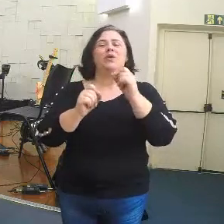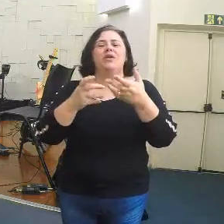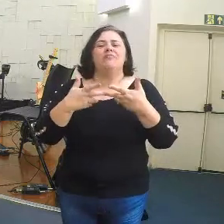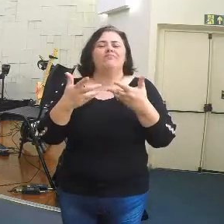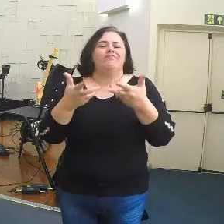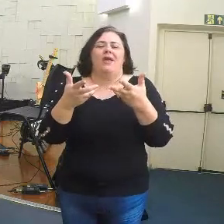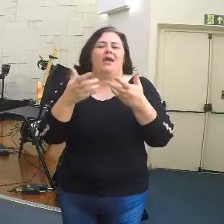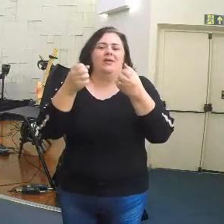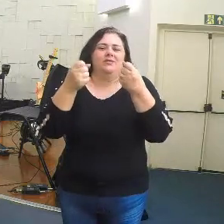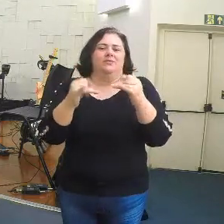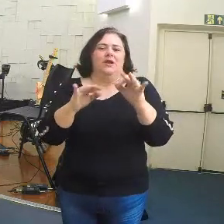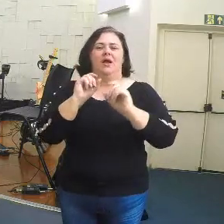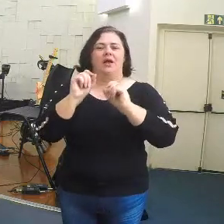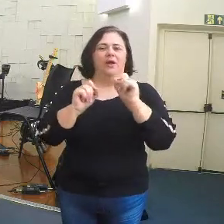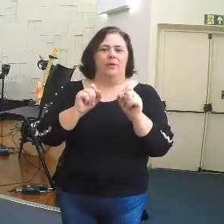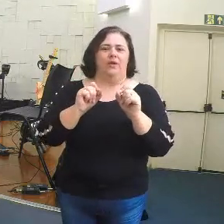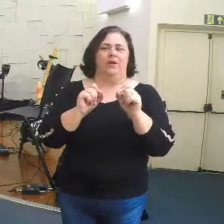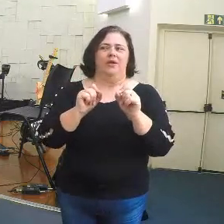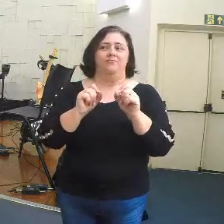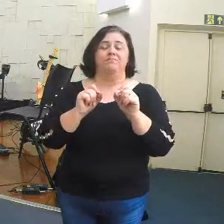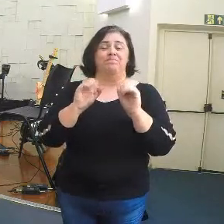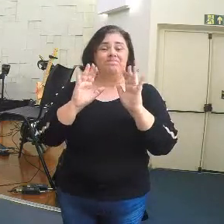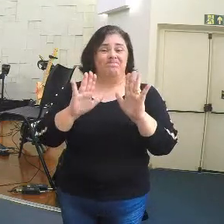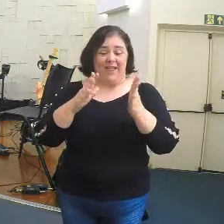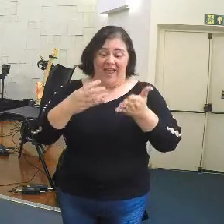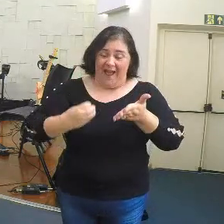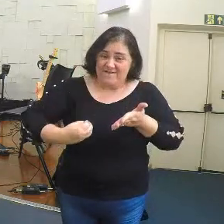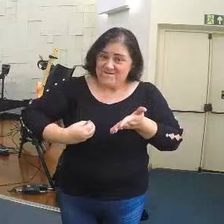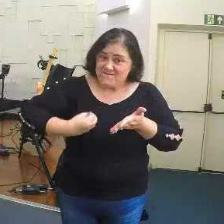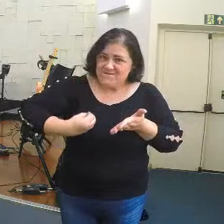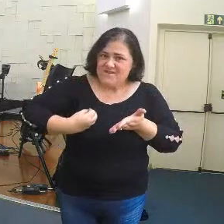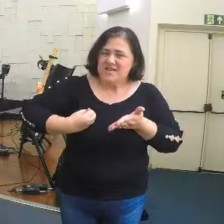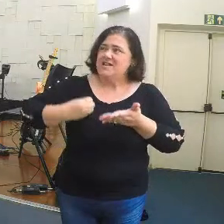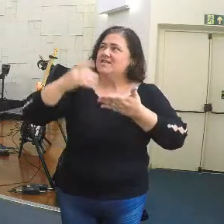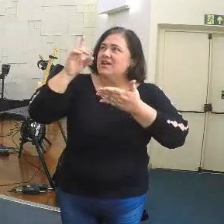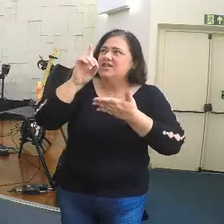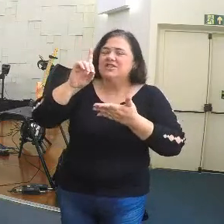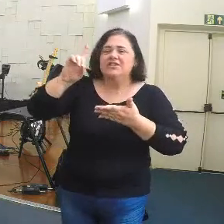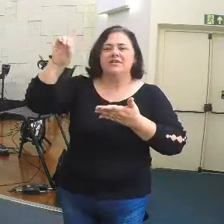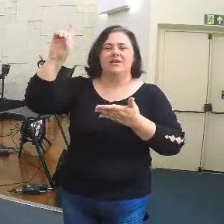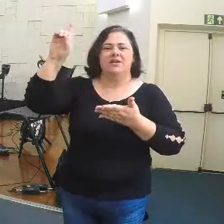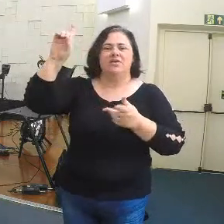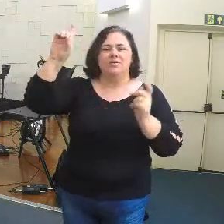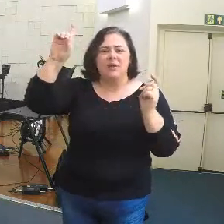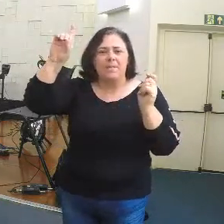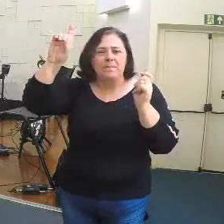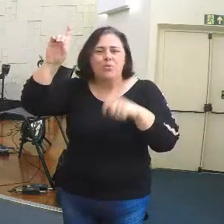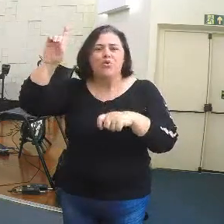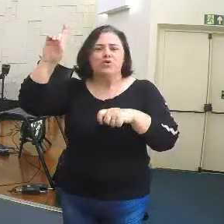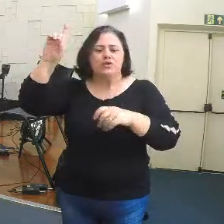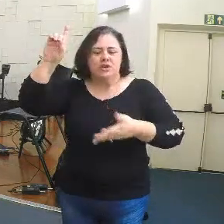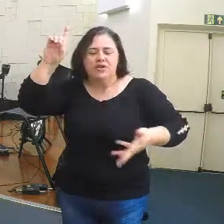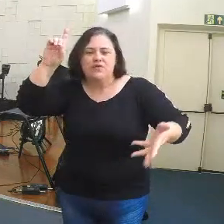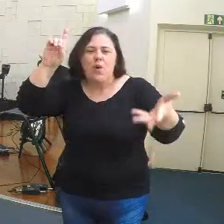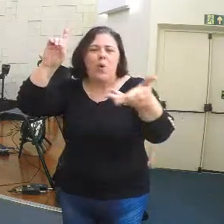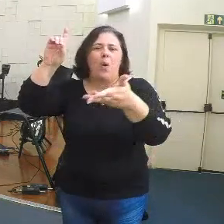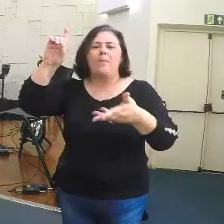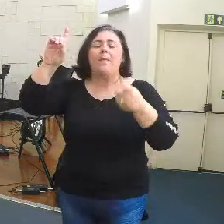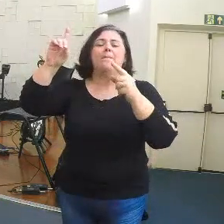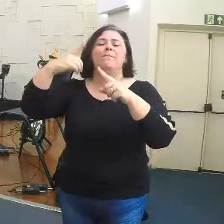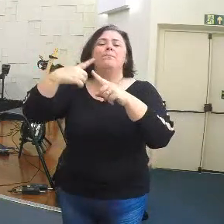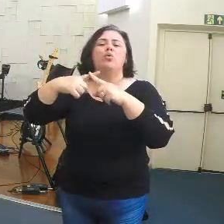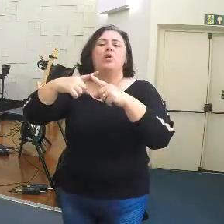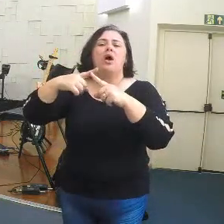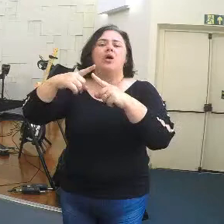com isso é que a vida de Deus só pode ser compartilhada através do amor. Ela foi gerada pelo